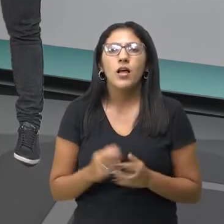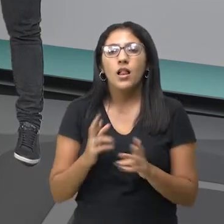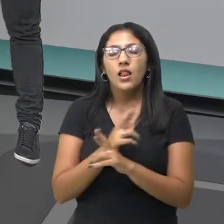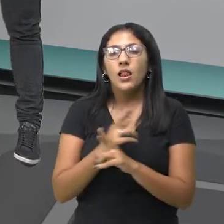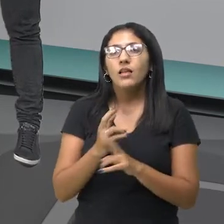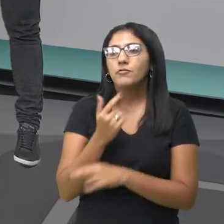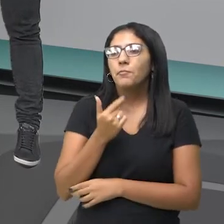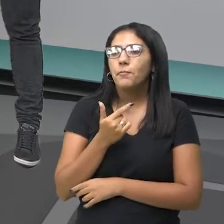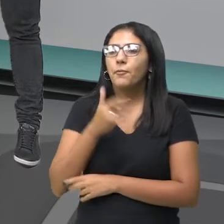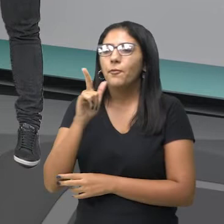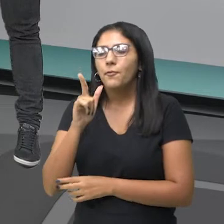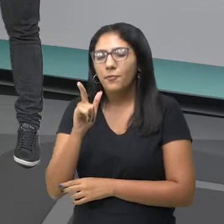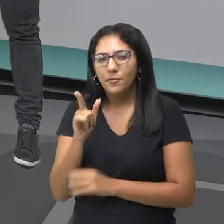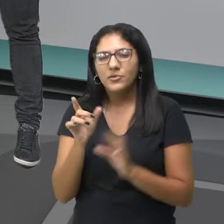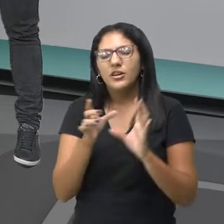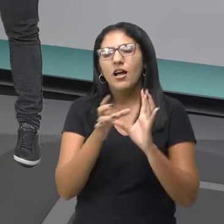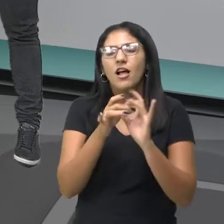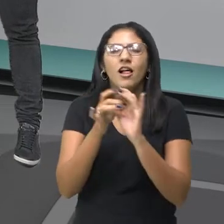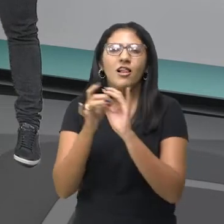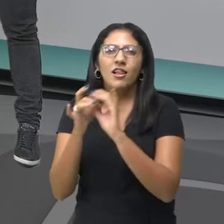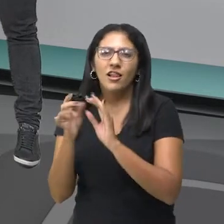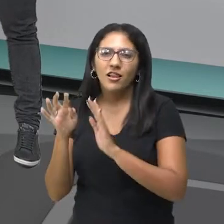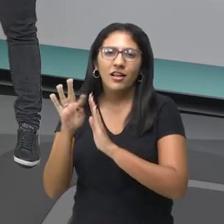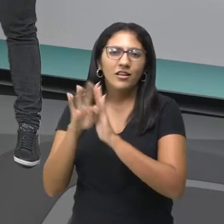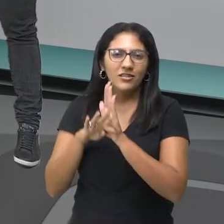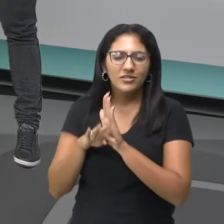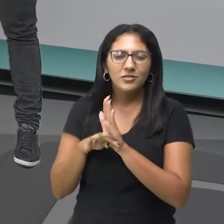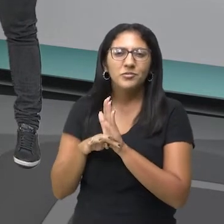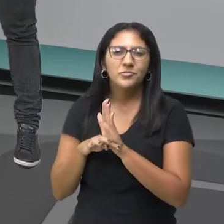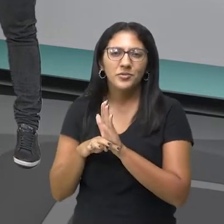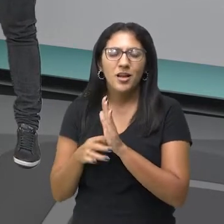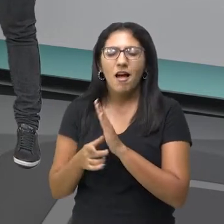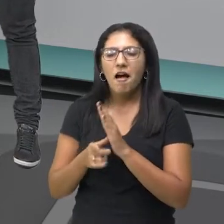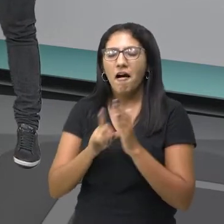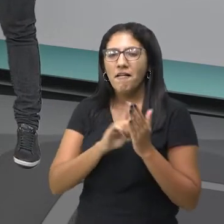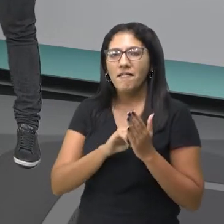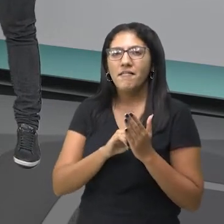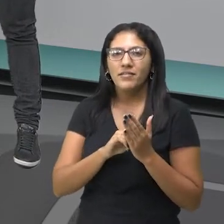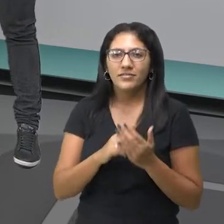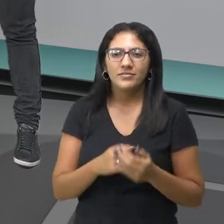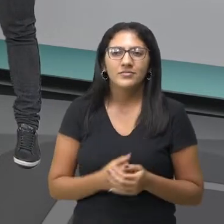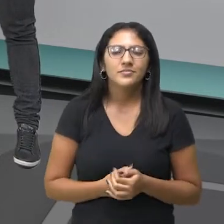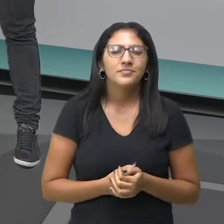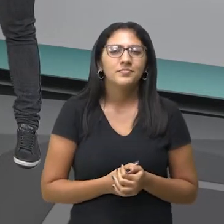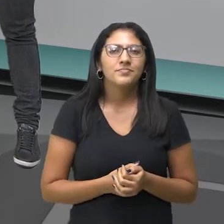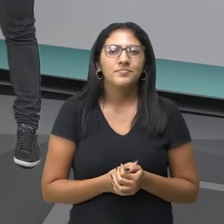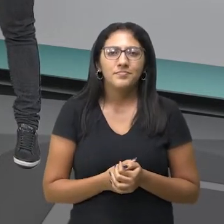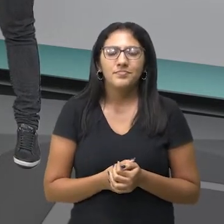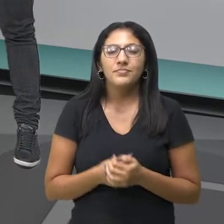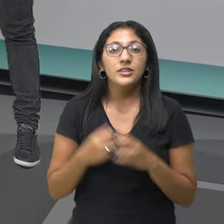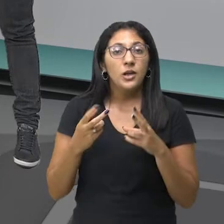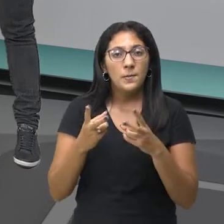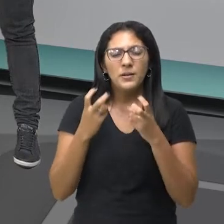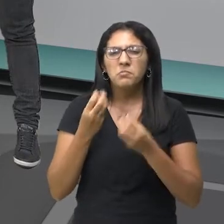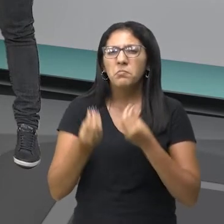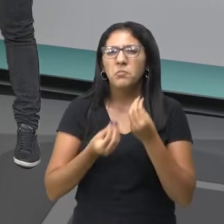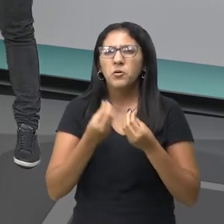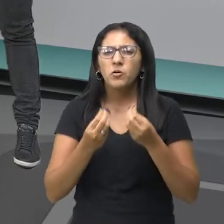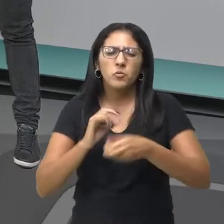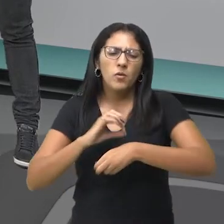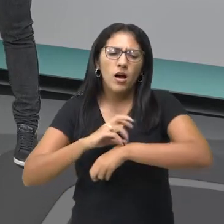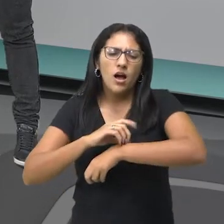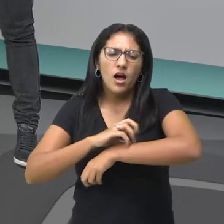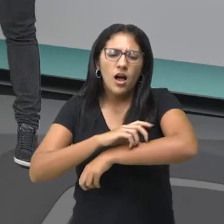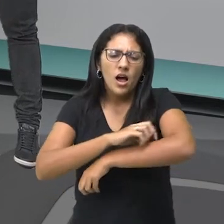outro texto que também tem relação com o meu texto anterior, ok? Então percebo como as aranhas tecem